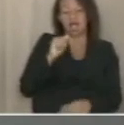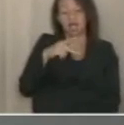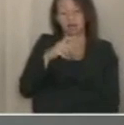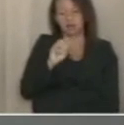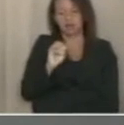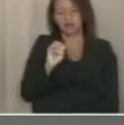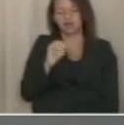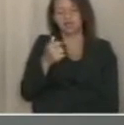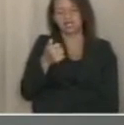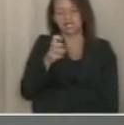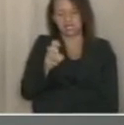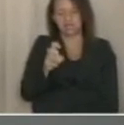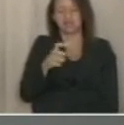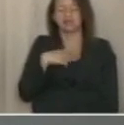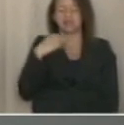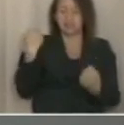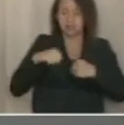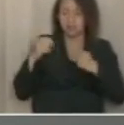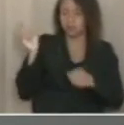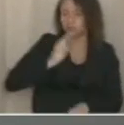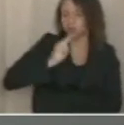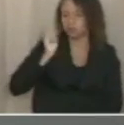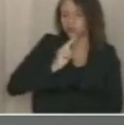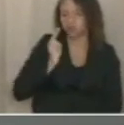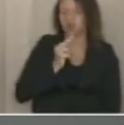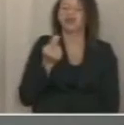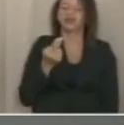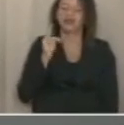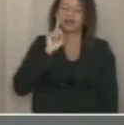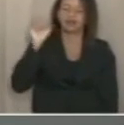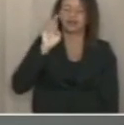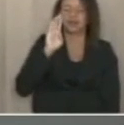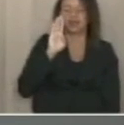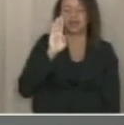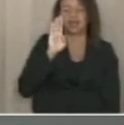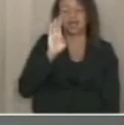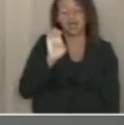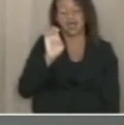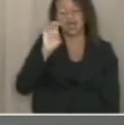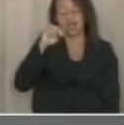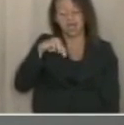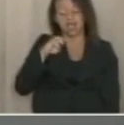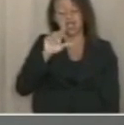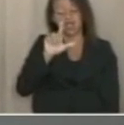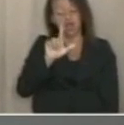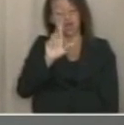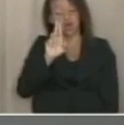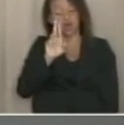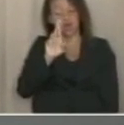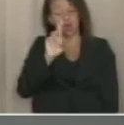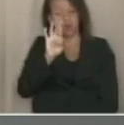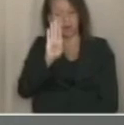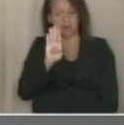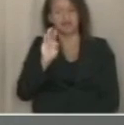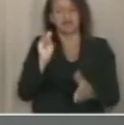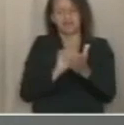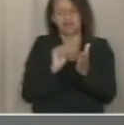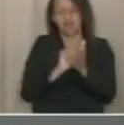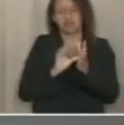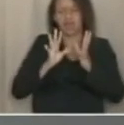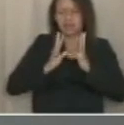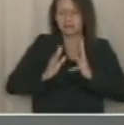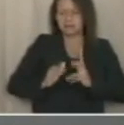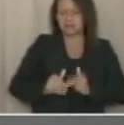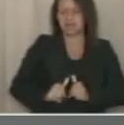necessidade urgente de uma intervenção uma intervenção lá pela emlurb a praça possui problemas com a falta de capinação